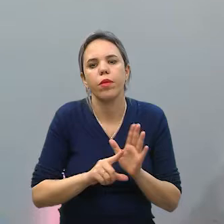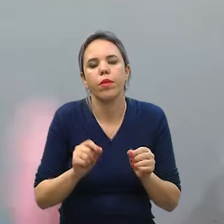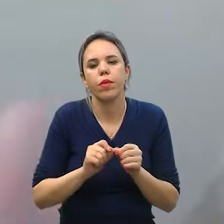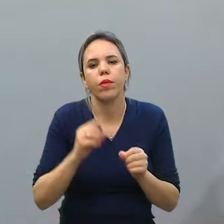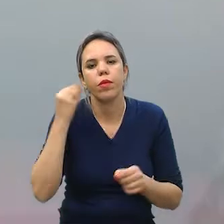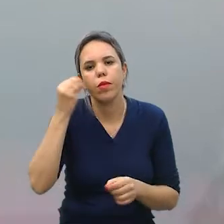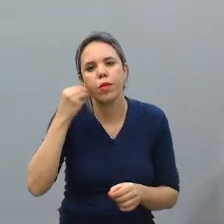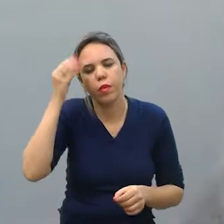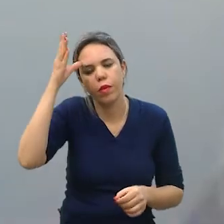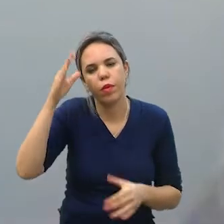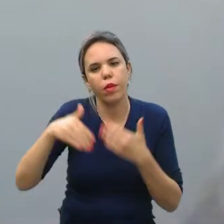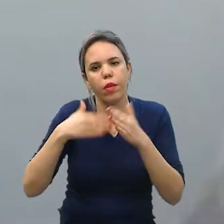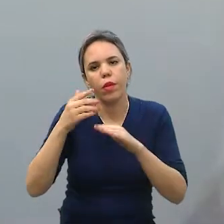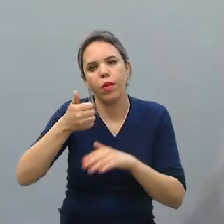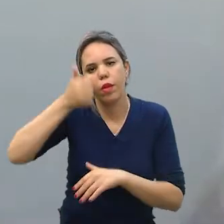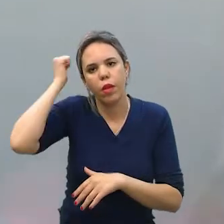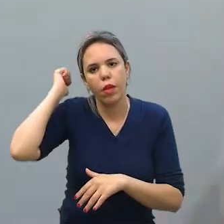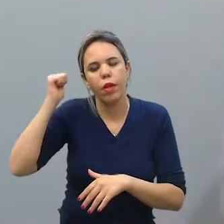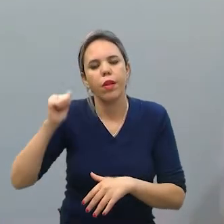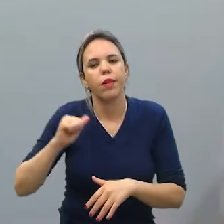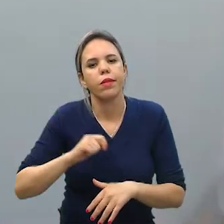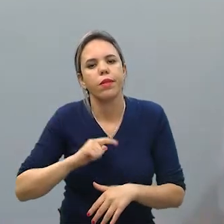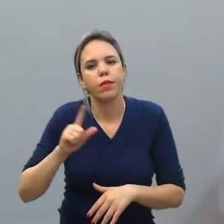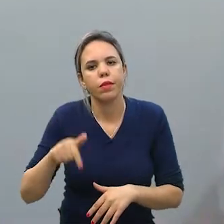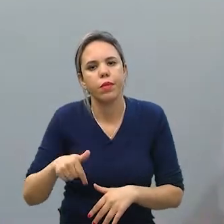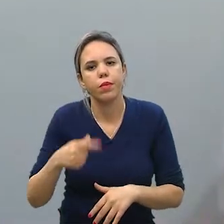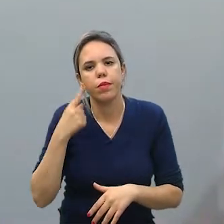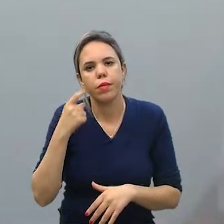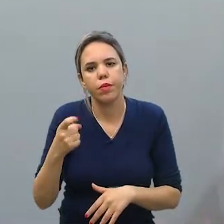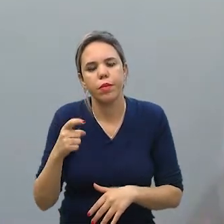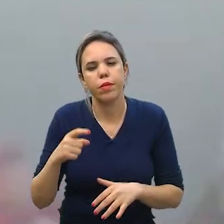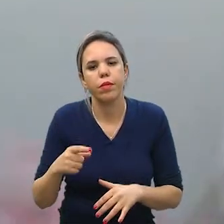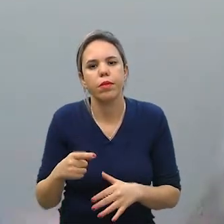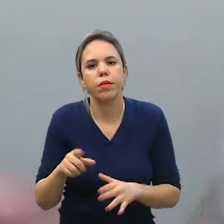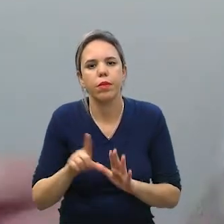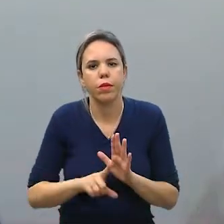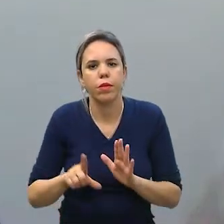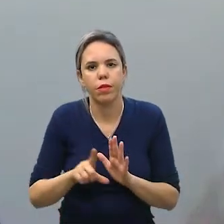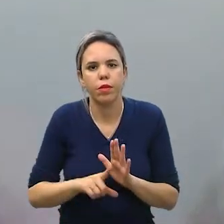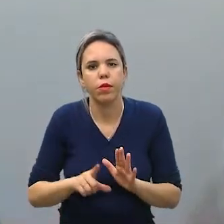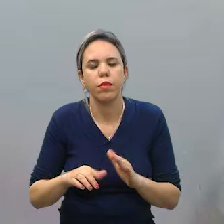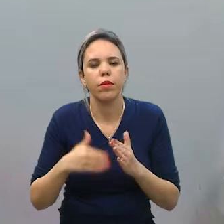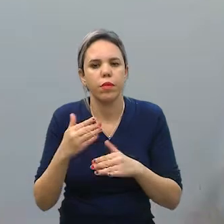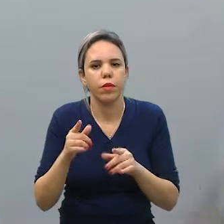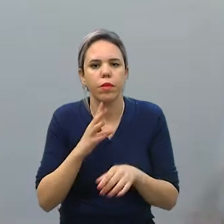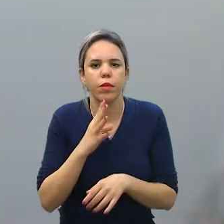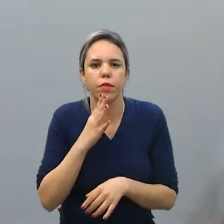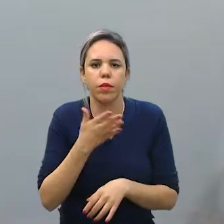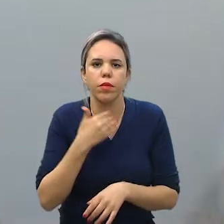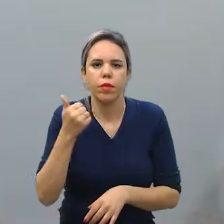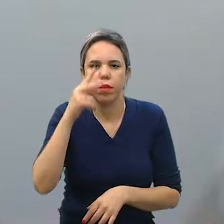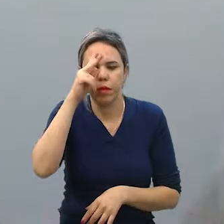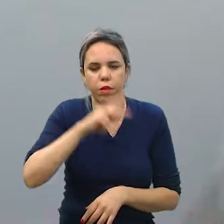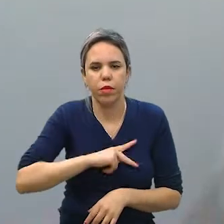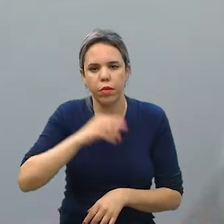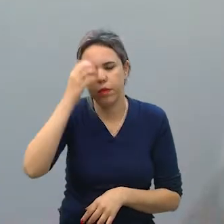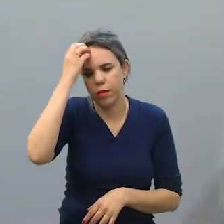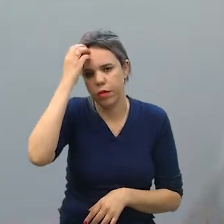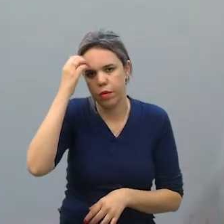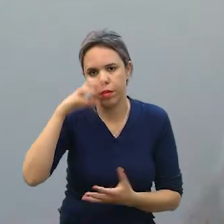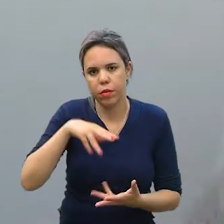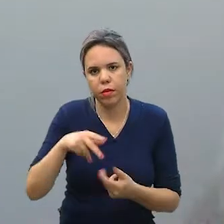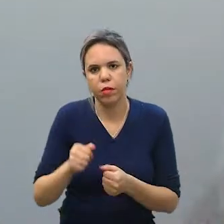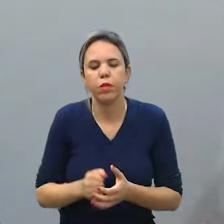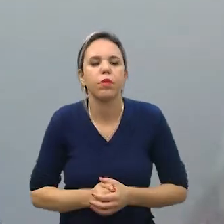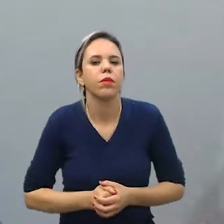esse conhecimento para além do vestibular, né? Porque é aí que está o interesse da literatura. A gente, através dela, conhecer melhor a si mesmo e o mundo